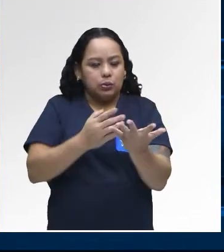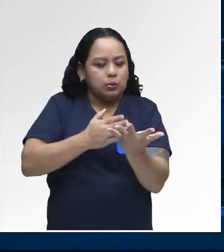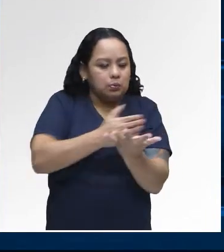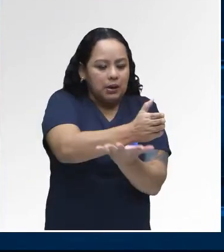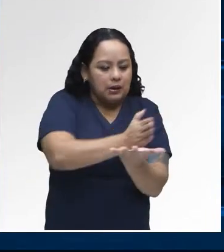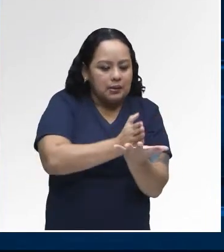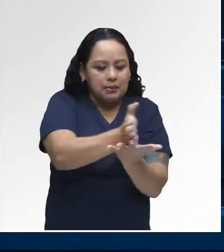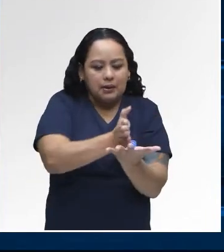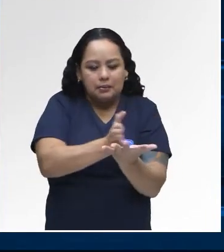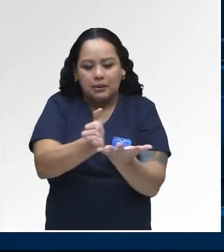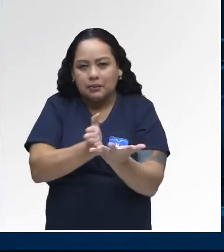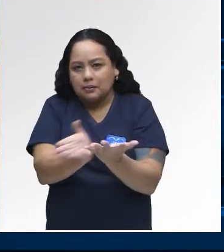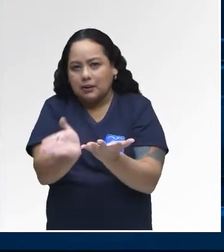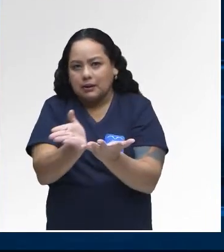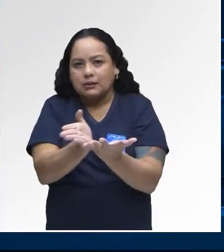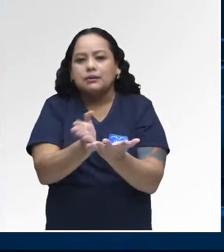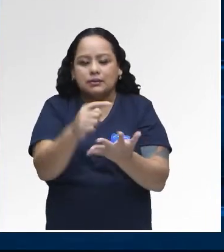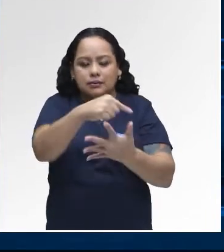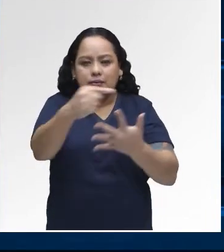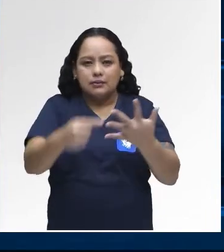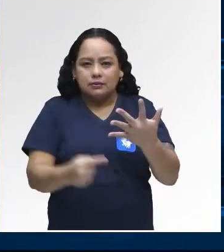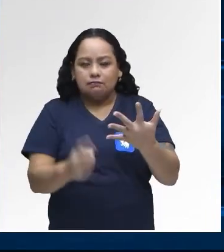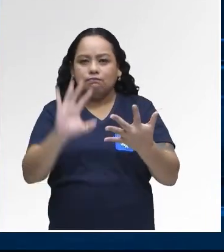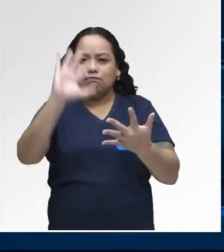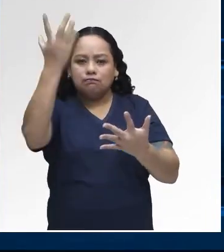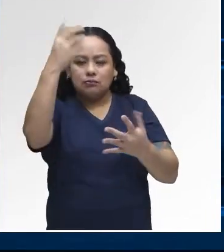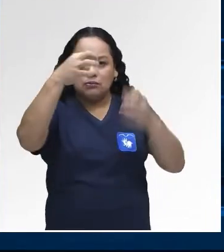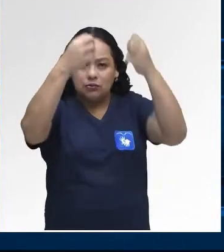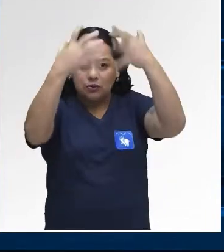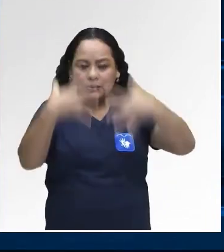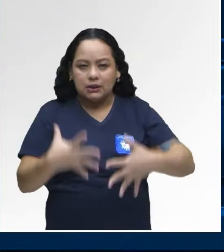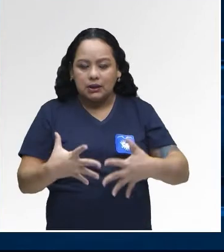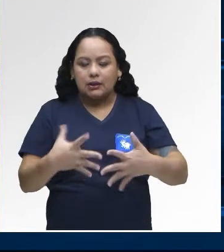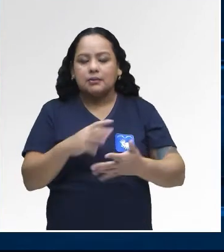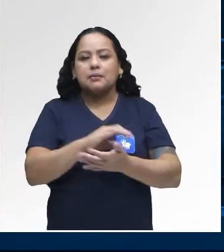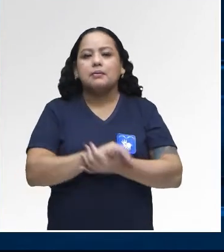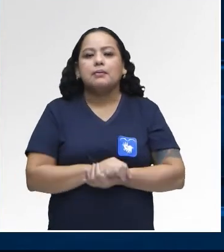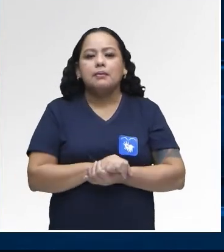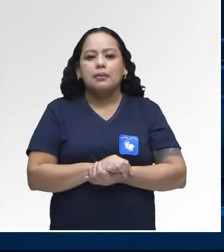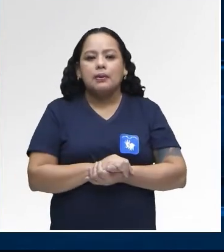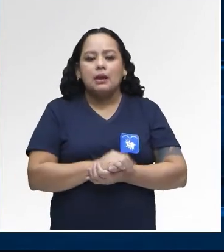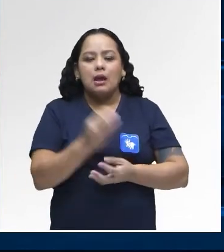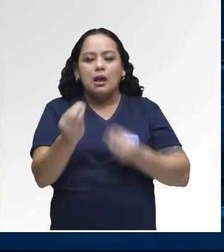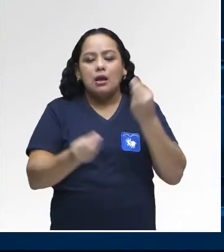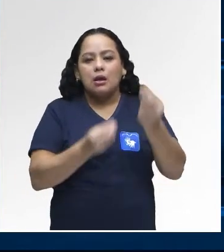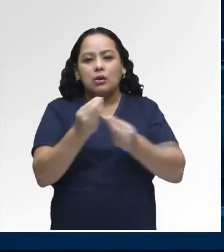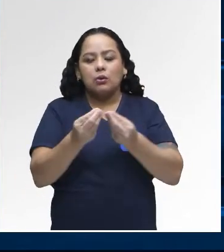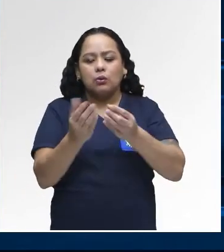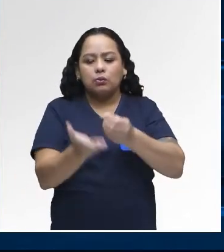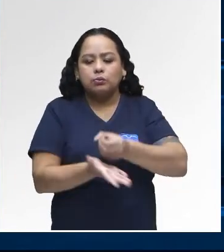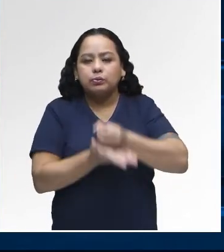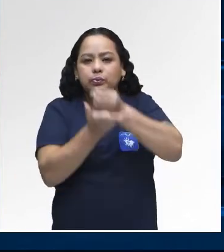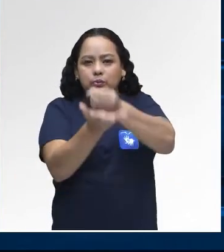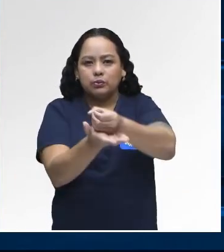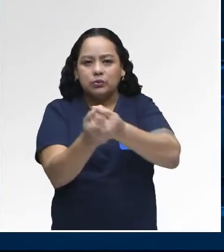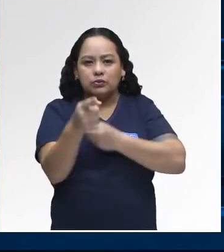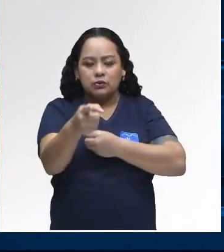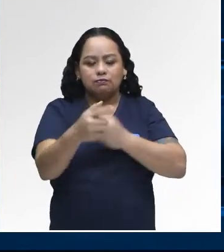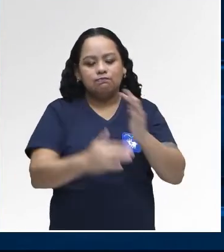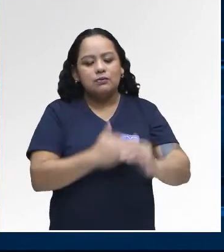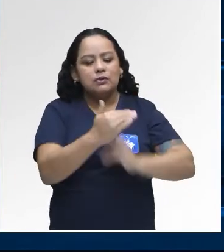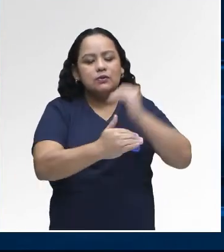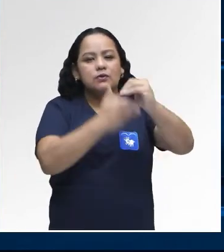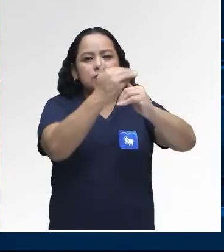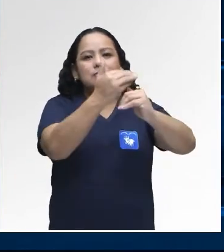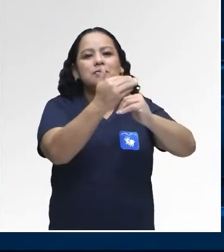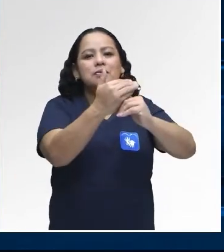diversos fatores. Isso significa que diversos fatores vão contribuir para o seu